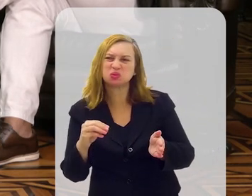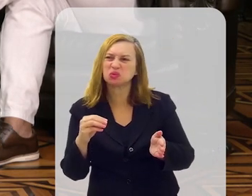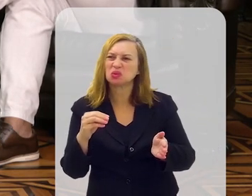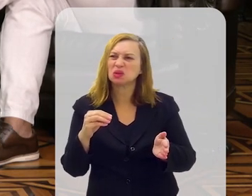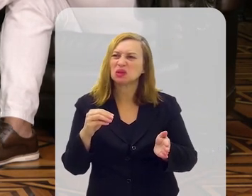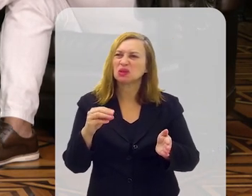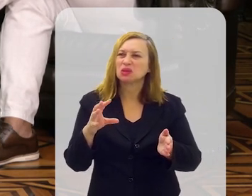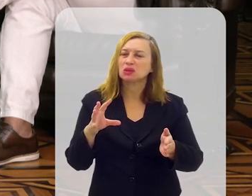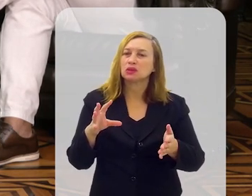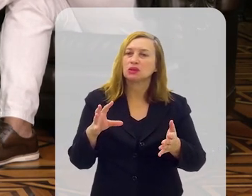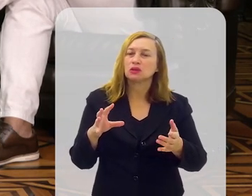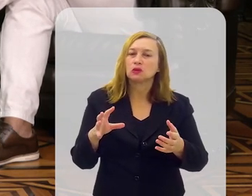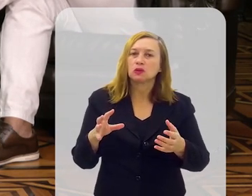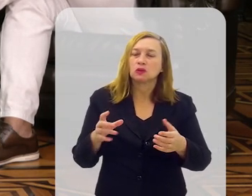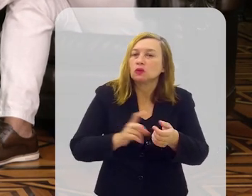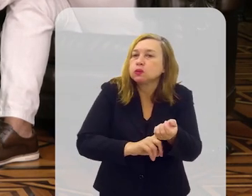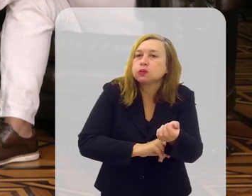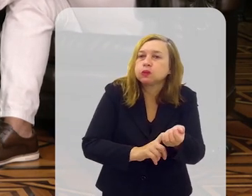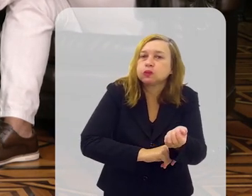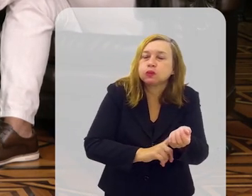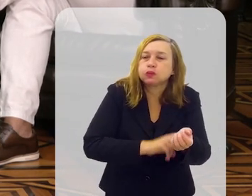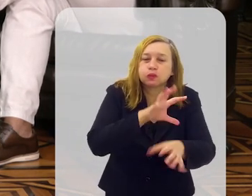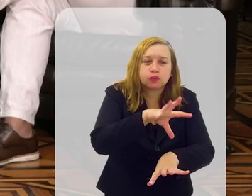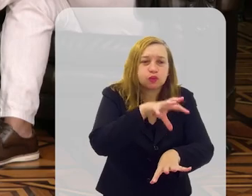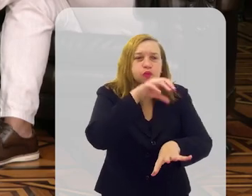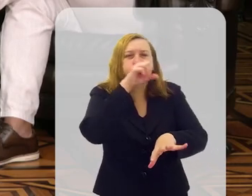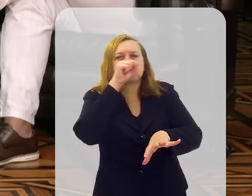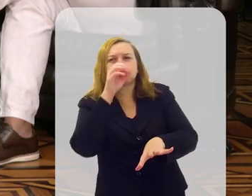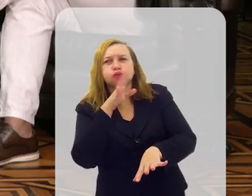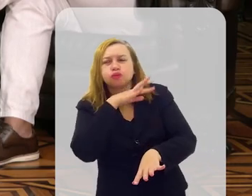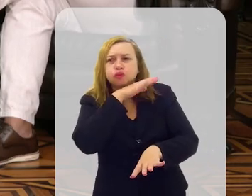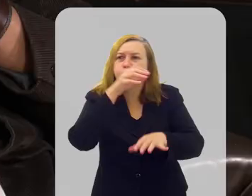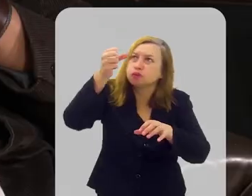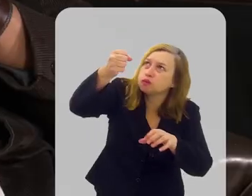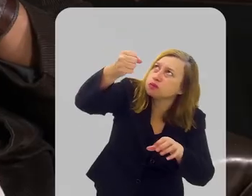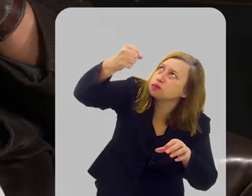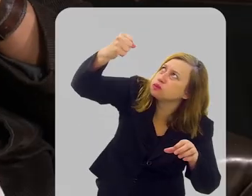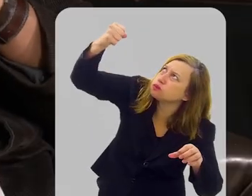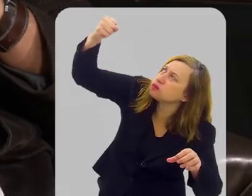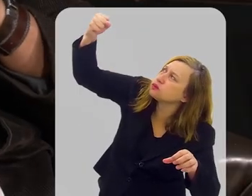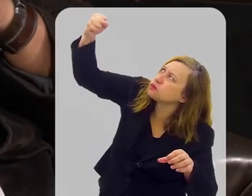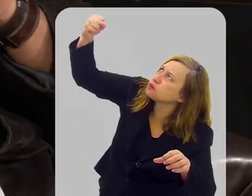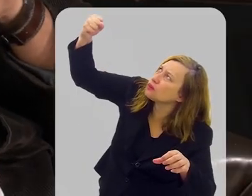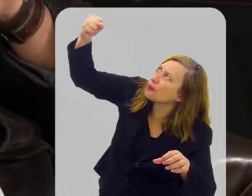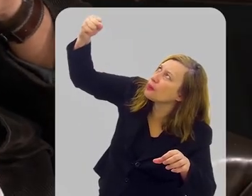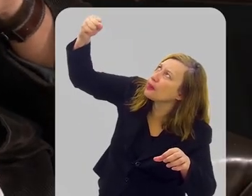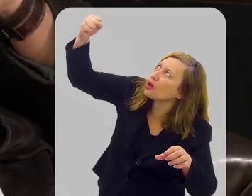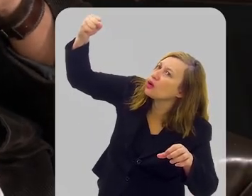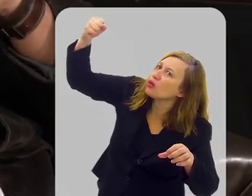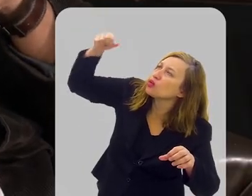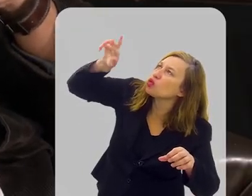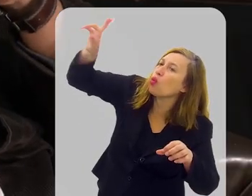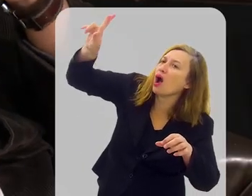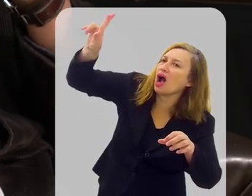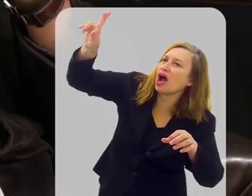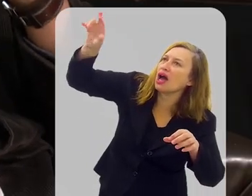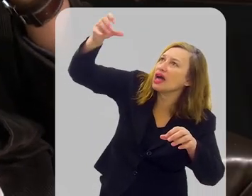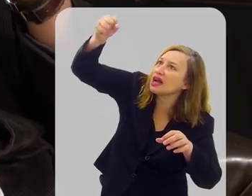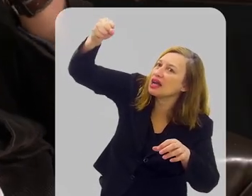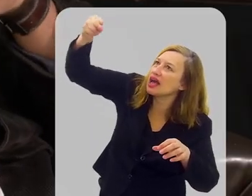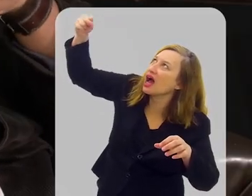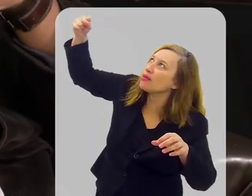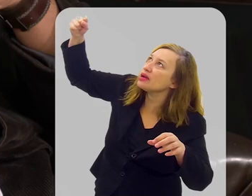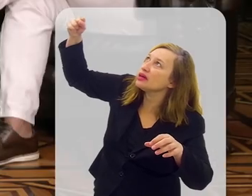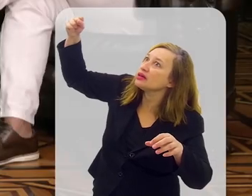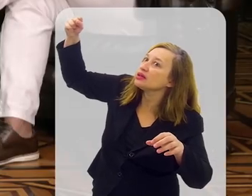arca estavam muito aflitos pelo mau cheiro. E alguém sobe a escotilha para abrir, para que entrasse um pouco de ar.